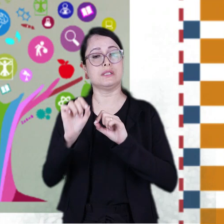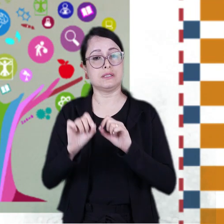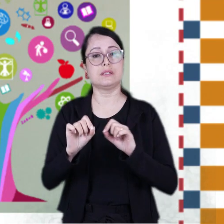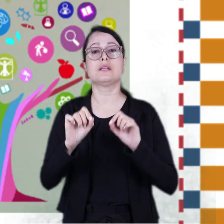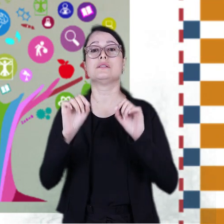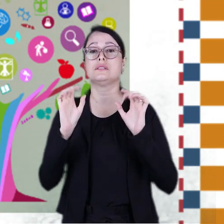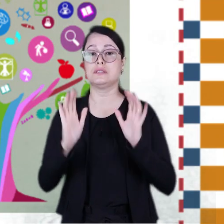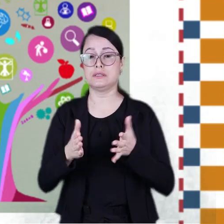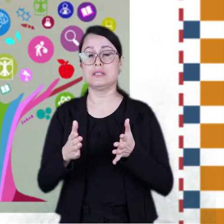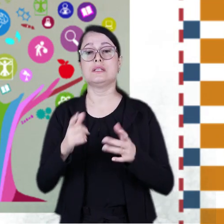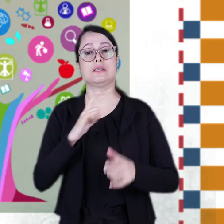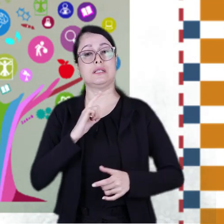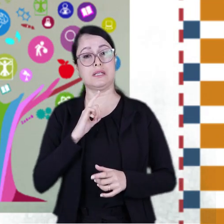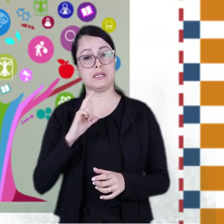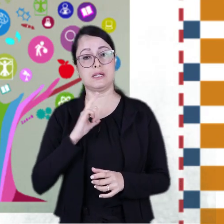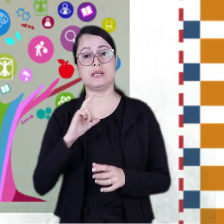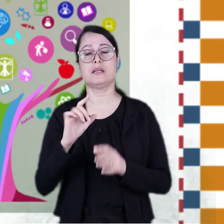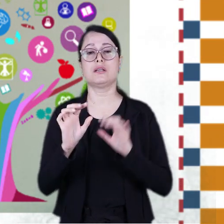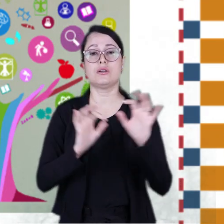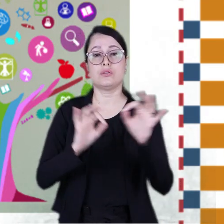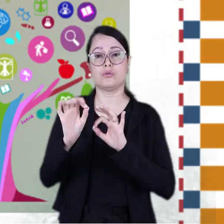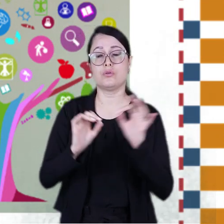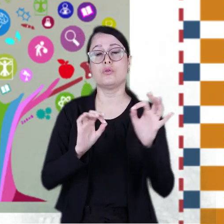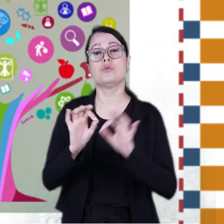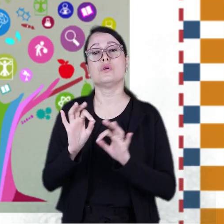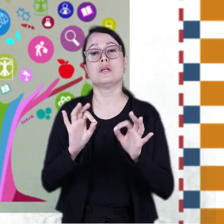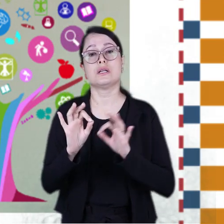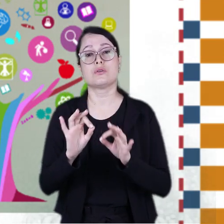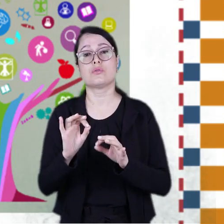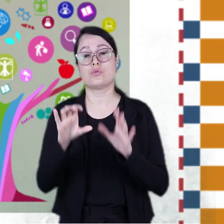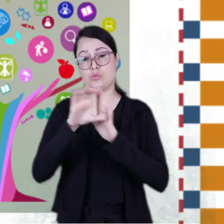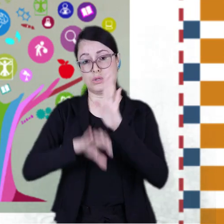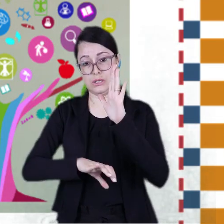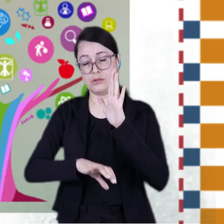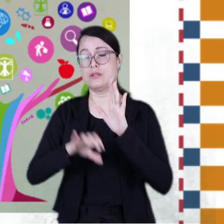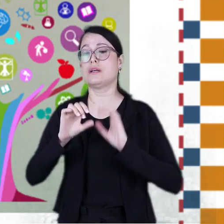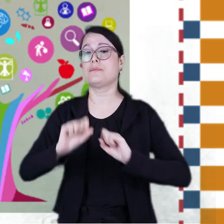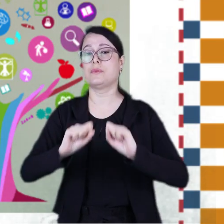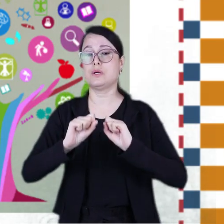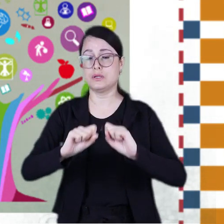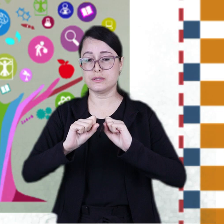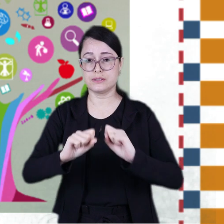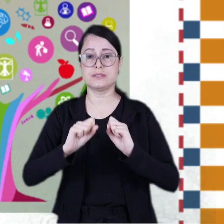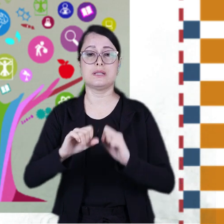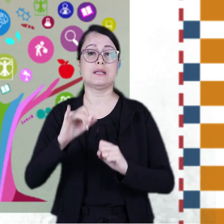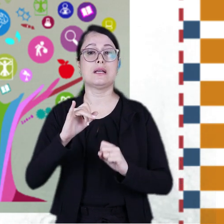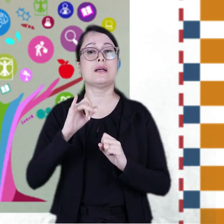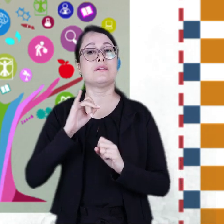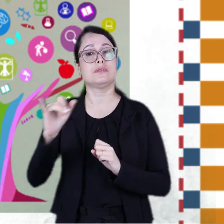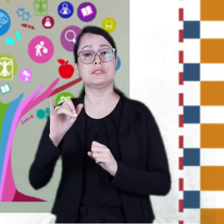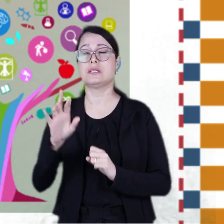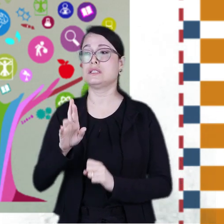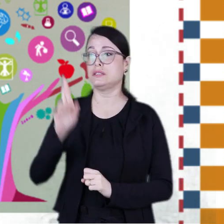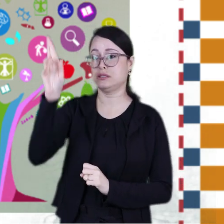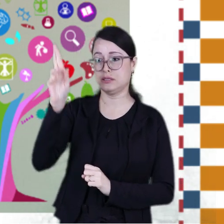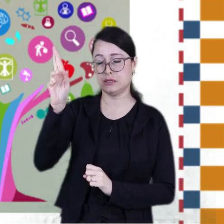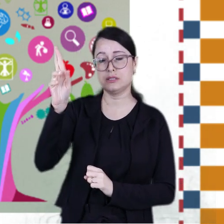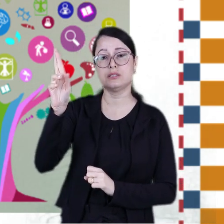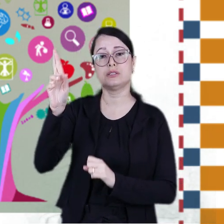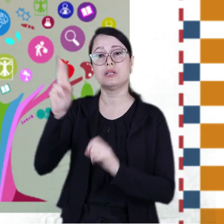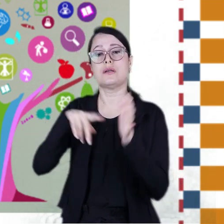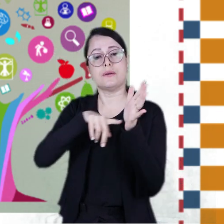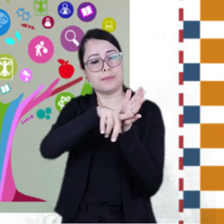né, então com base no projeto de vida, né, quando o estudante já muito conscientemente é aprofundado,